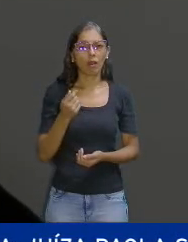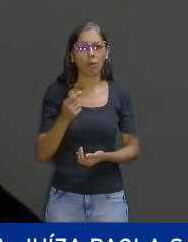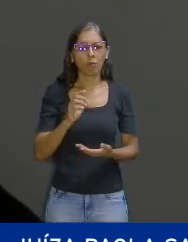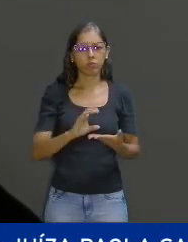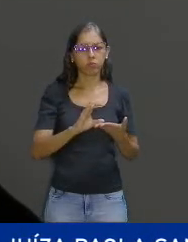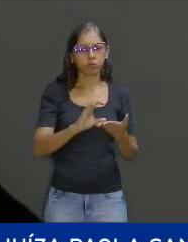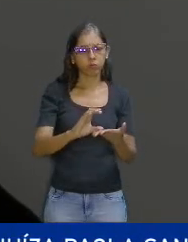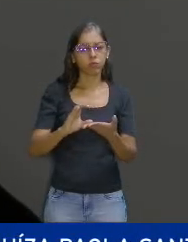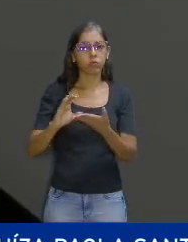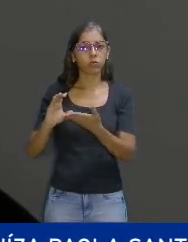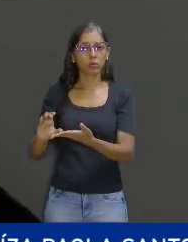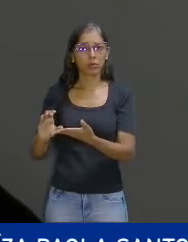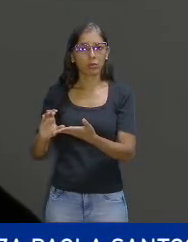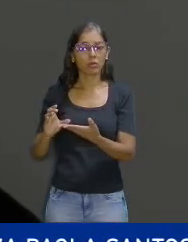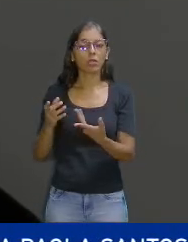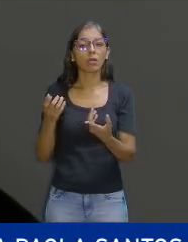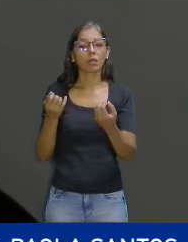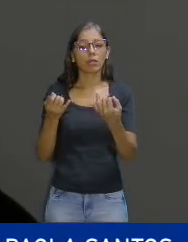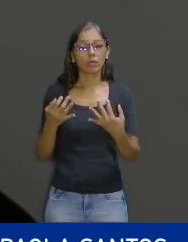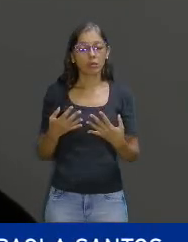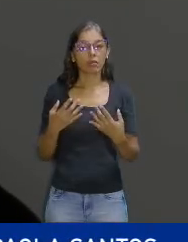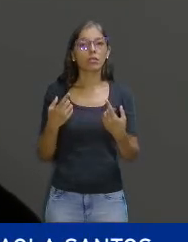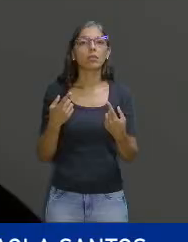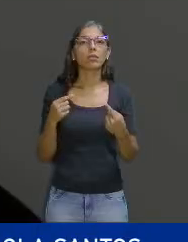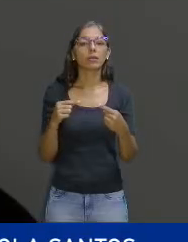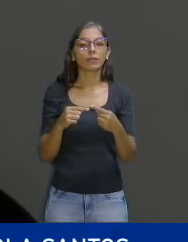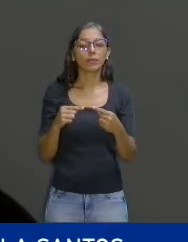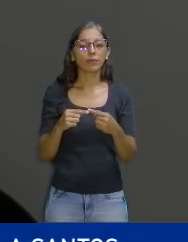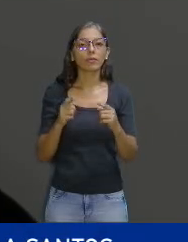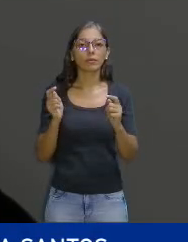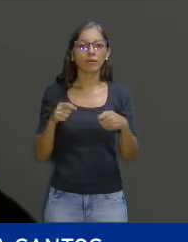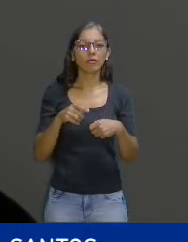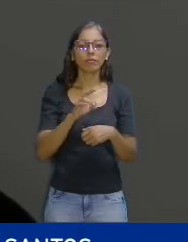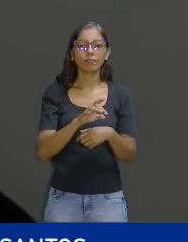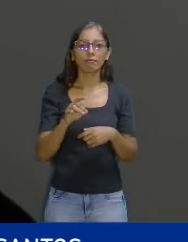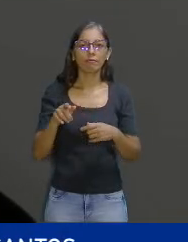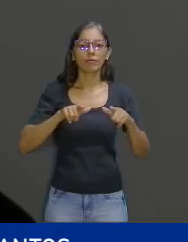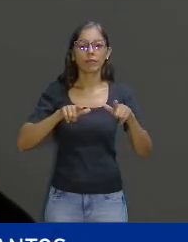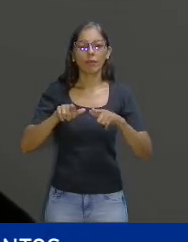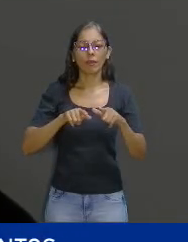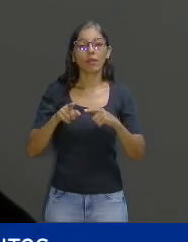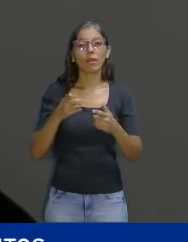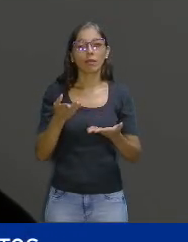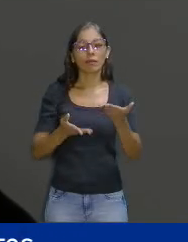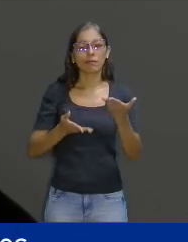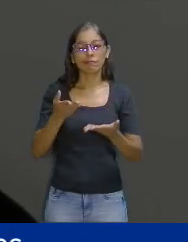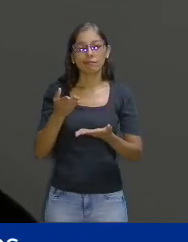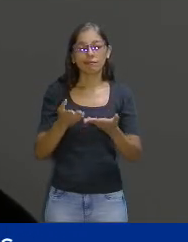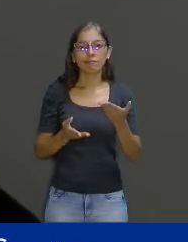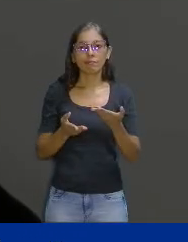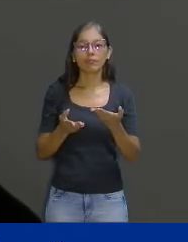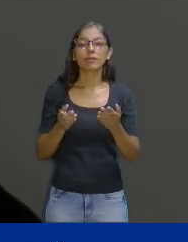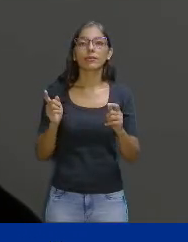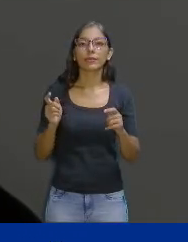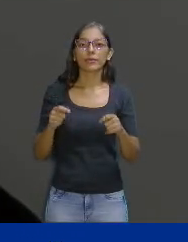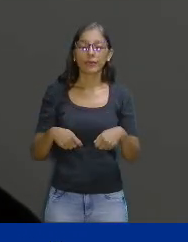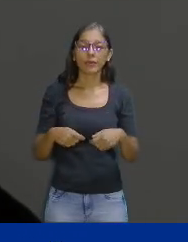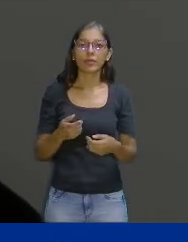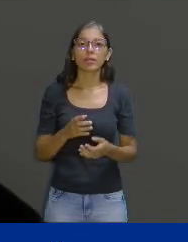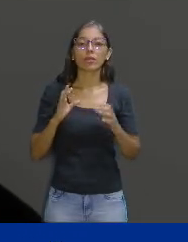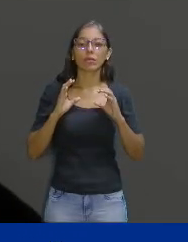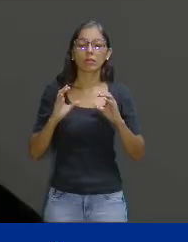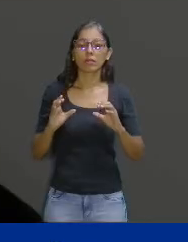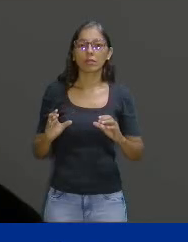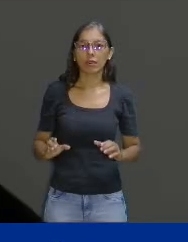em razão das funções para os quais foram contratados, sendo razoável, proporcional e admissível que o